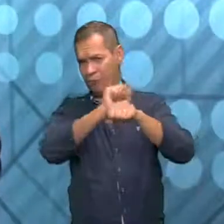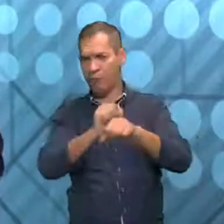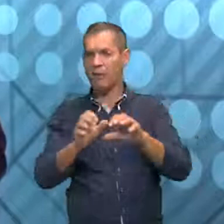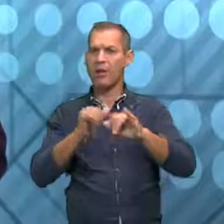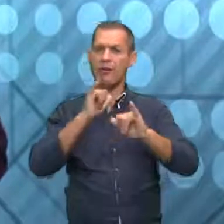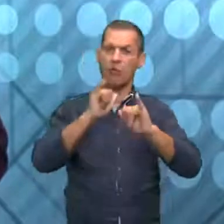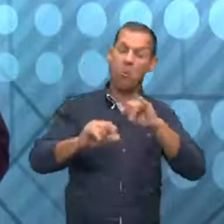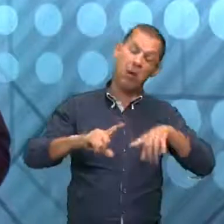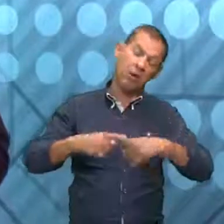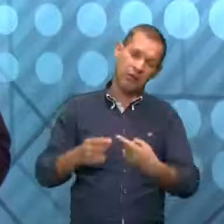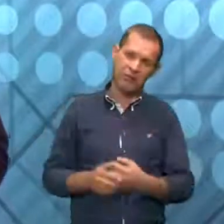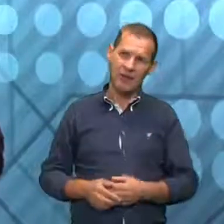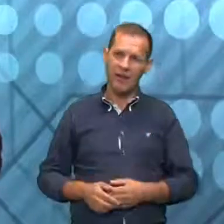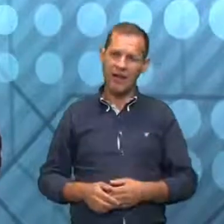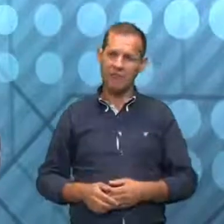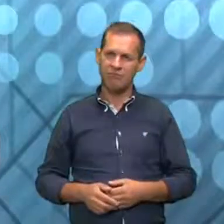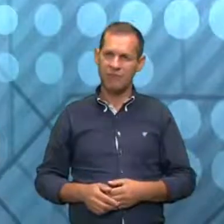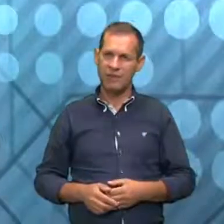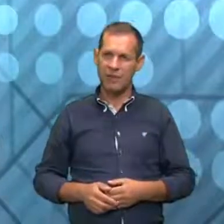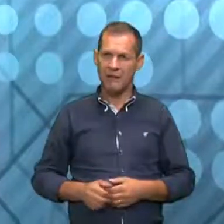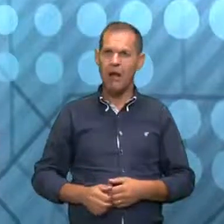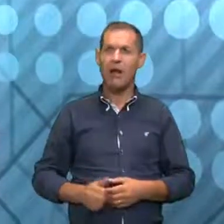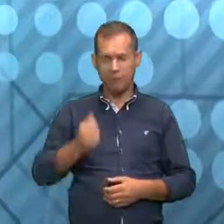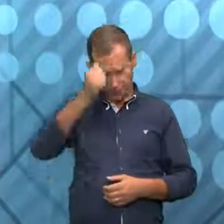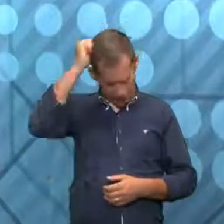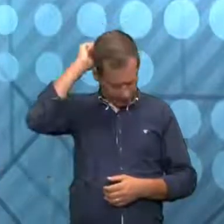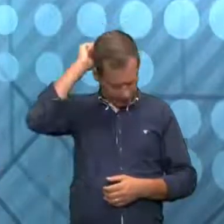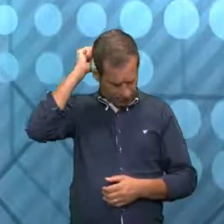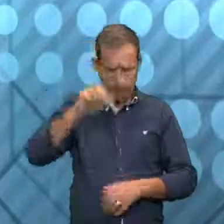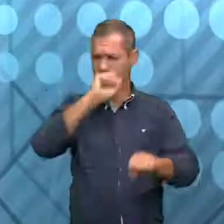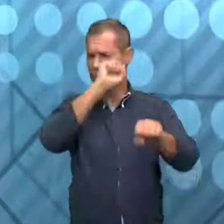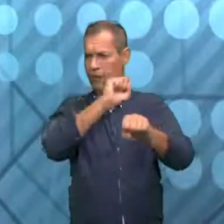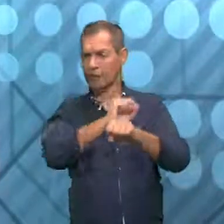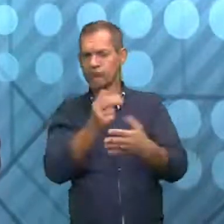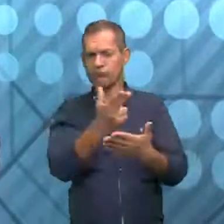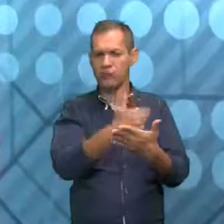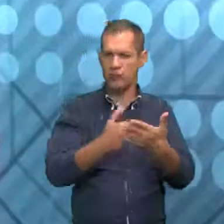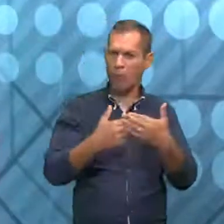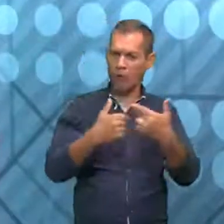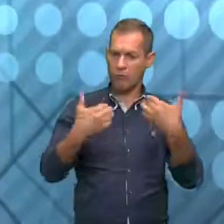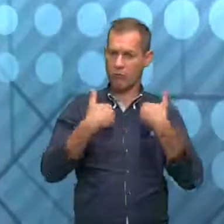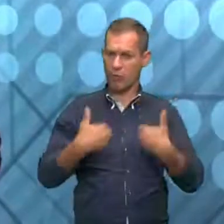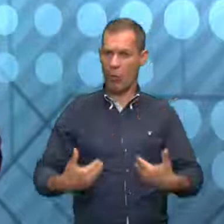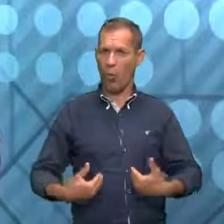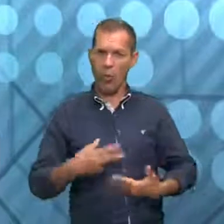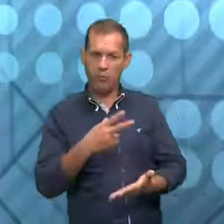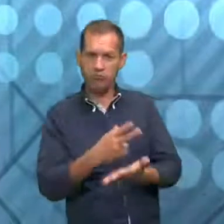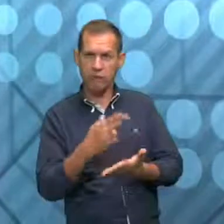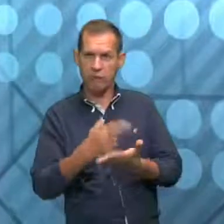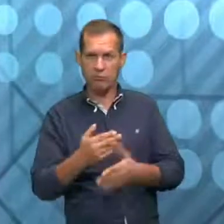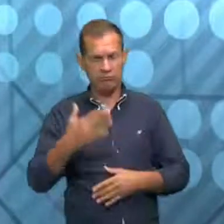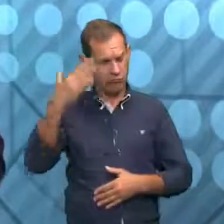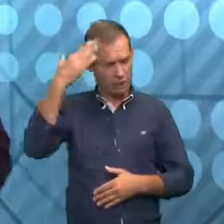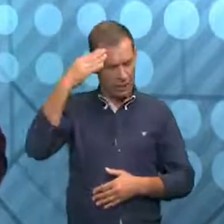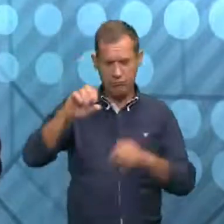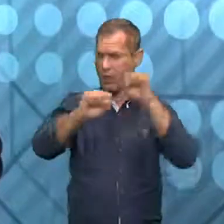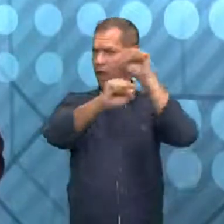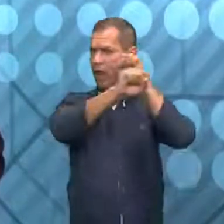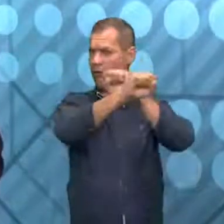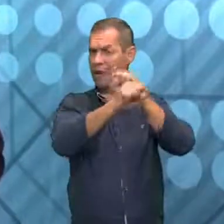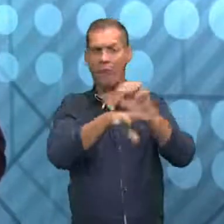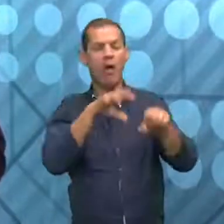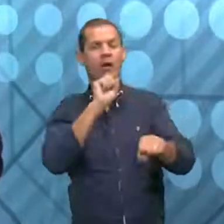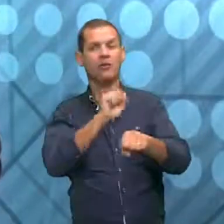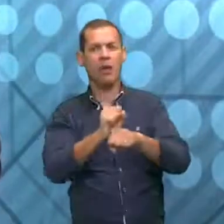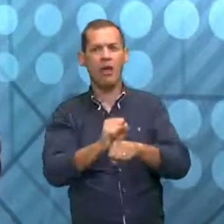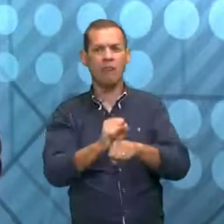informação. Então, eles raspavam a cabeça dos escravos, tatuavam alguma coisa, exatamente, tatuavam na cabeça dos escravos e